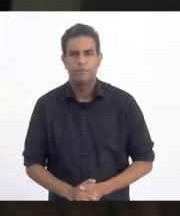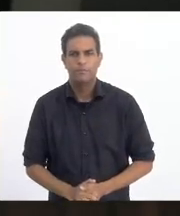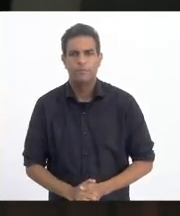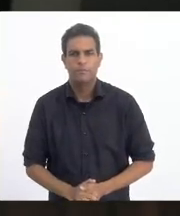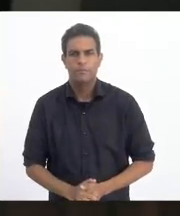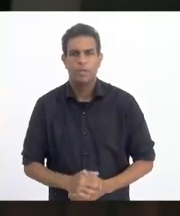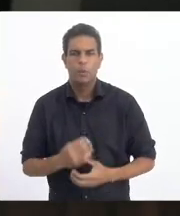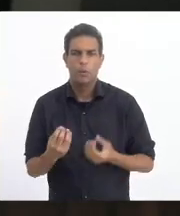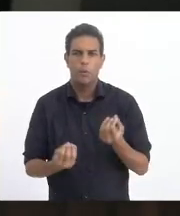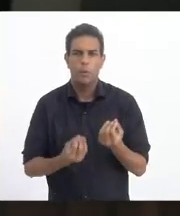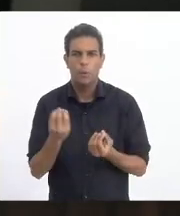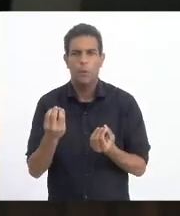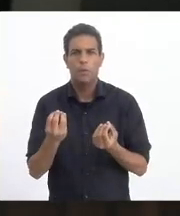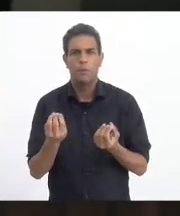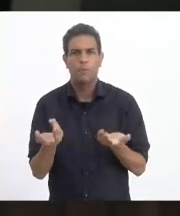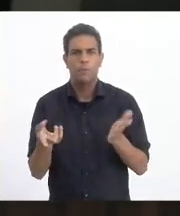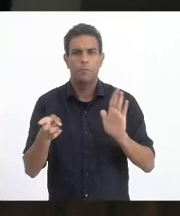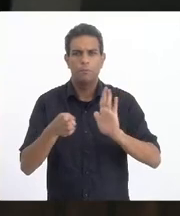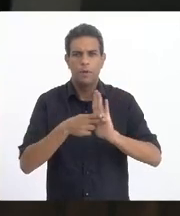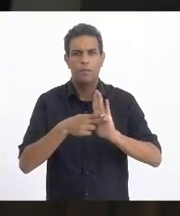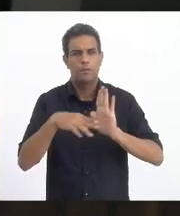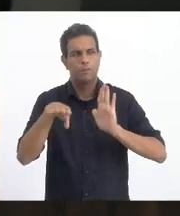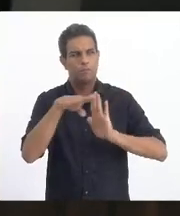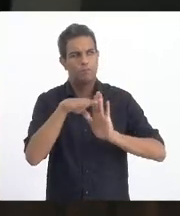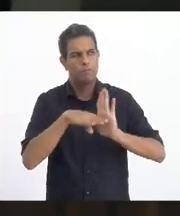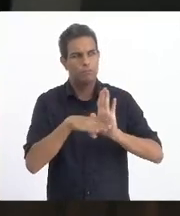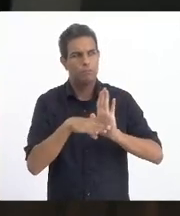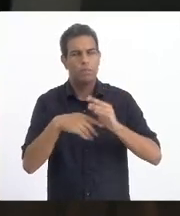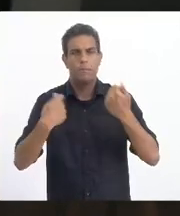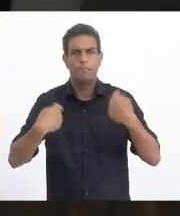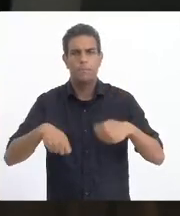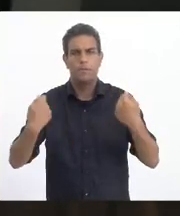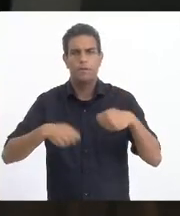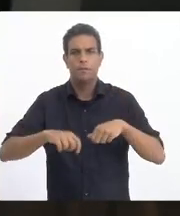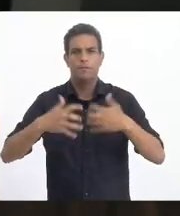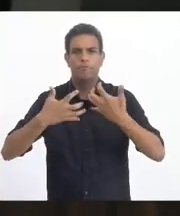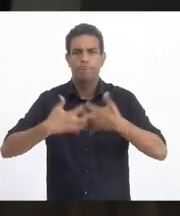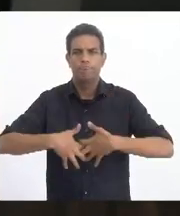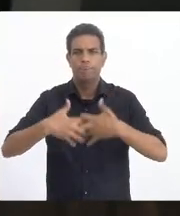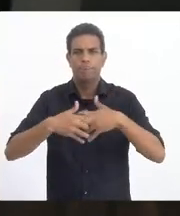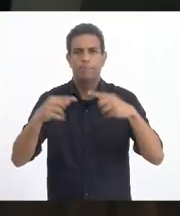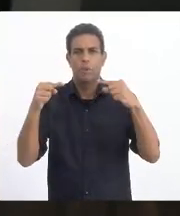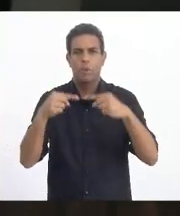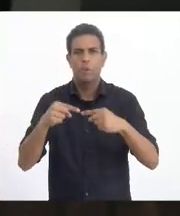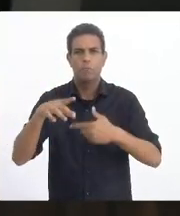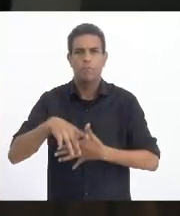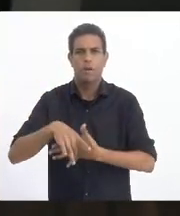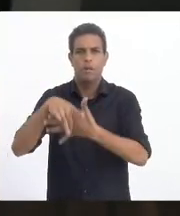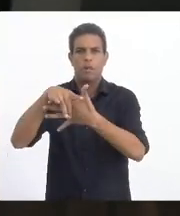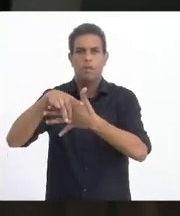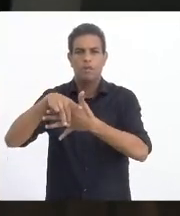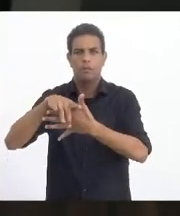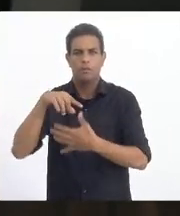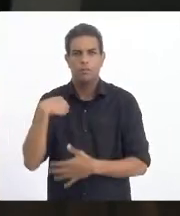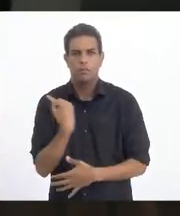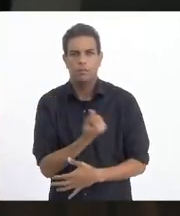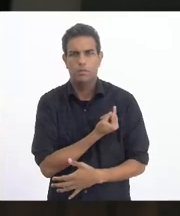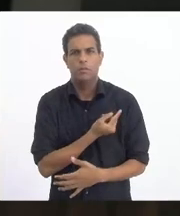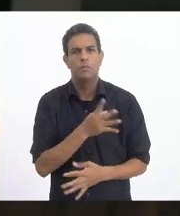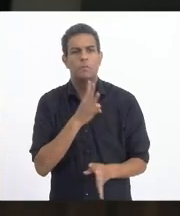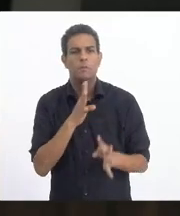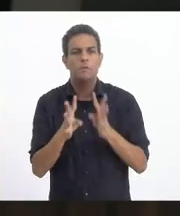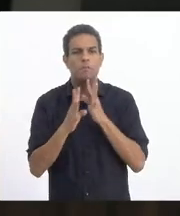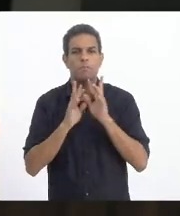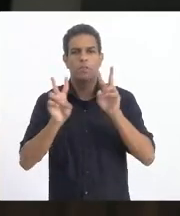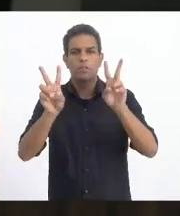Mas não vou me comprometer, porque eu também tenho um papel aqui institucional, como líder do governo, e eu preciso ouvir